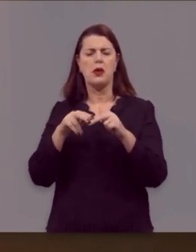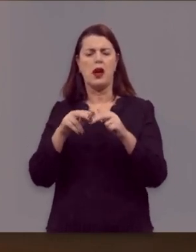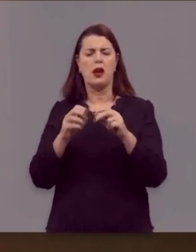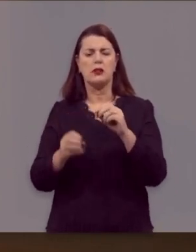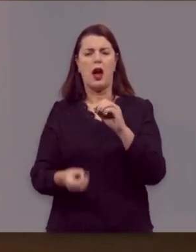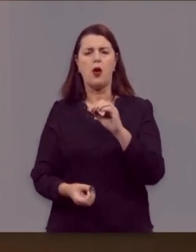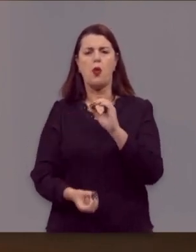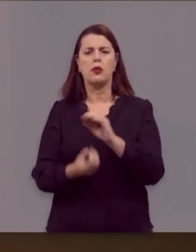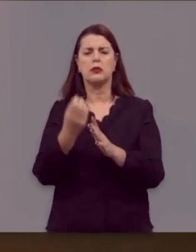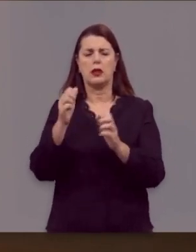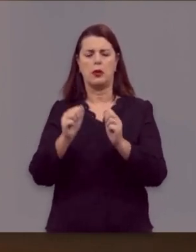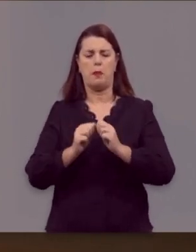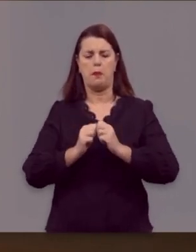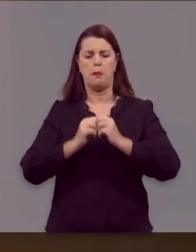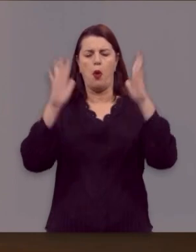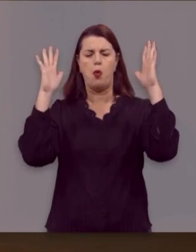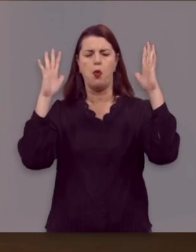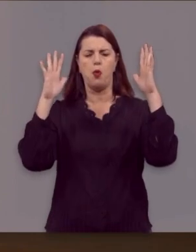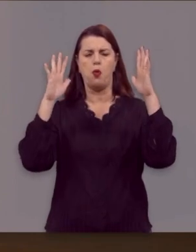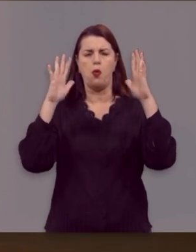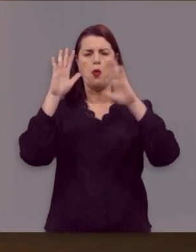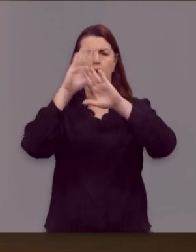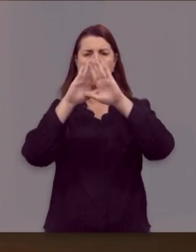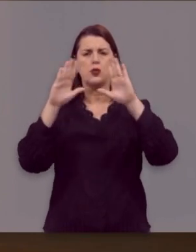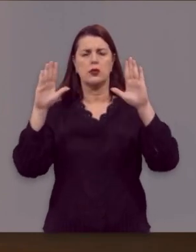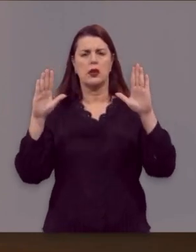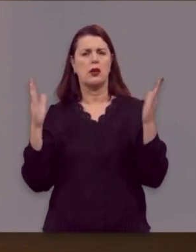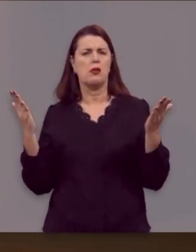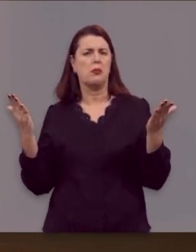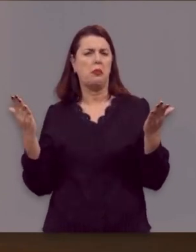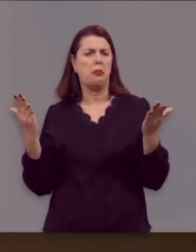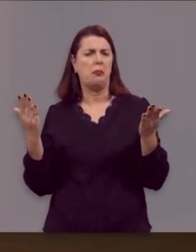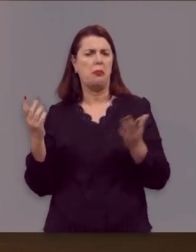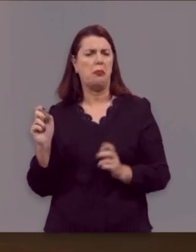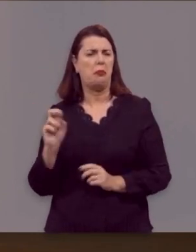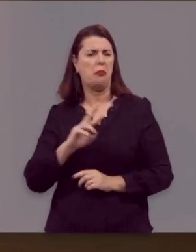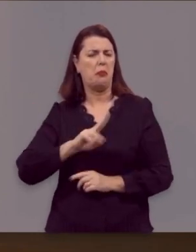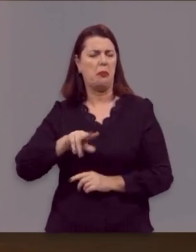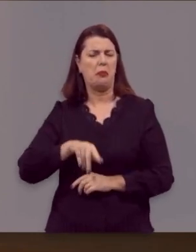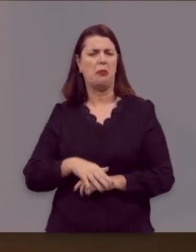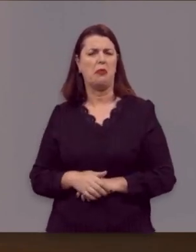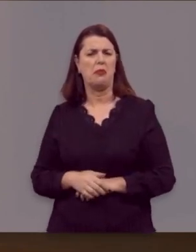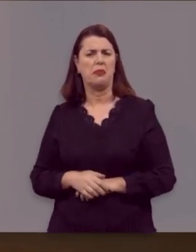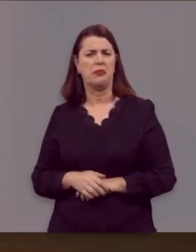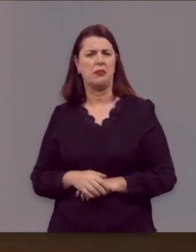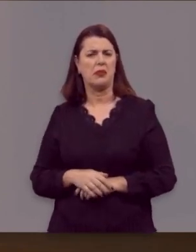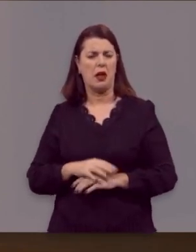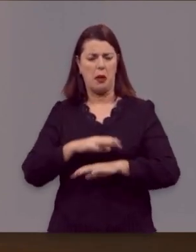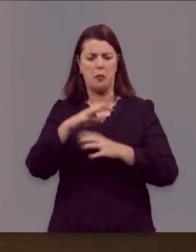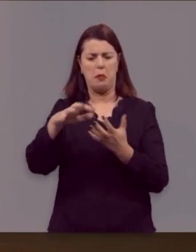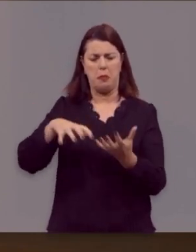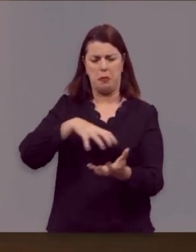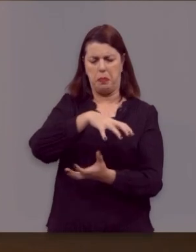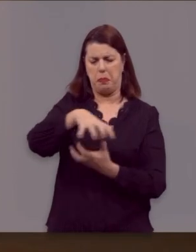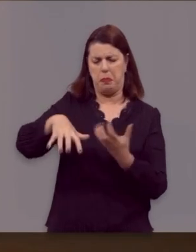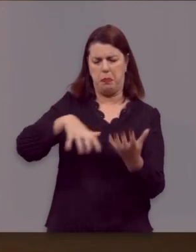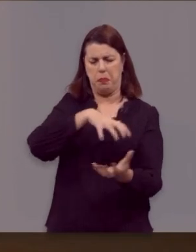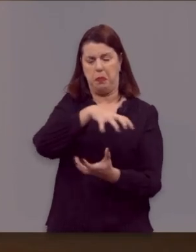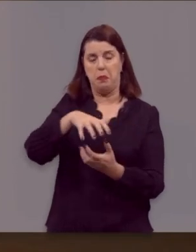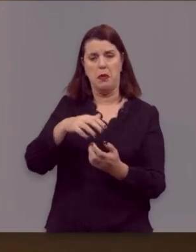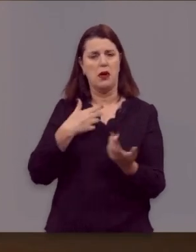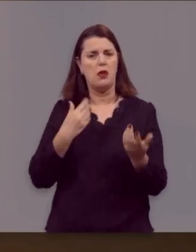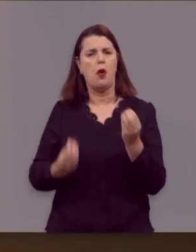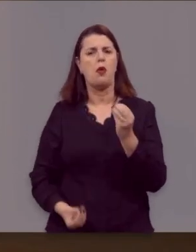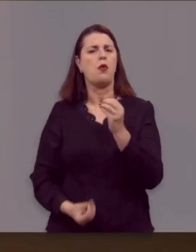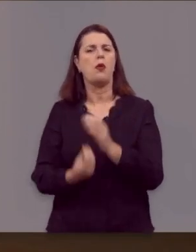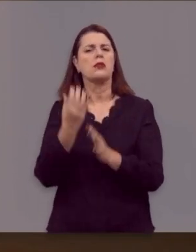explosão cósmica, a teoria do Big Bang. O caos não produz o cosmos. A desordem não produz a ordem.